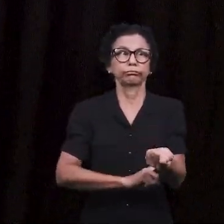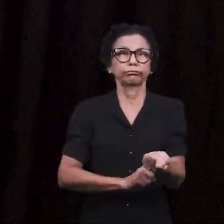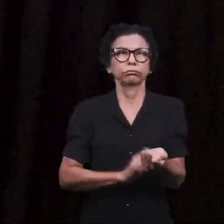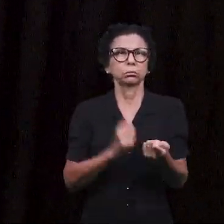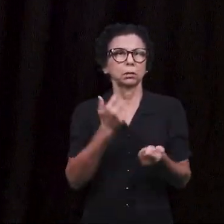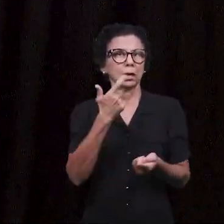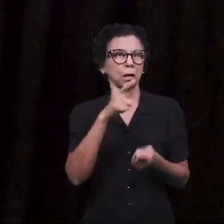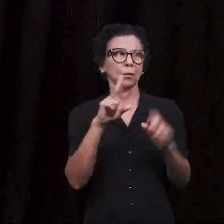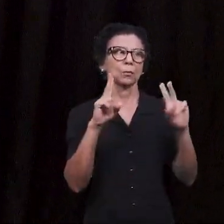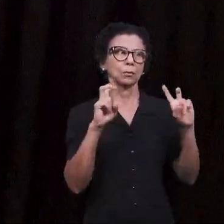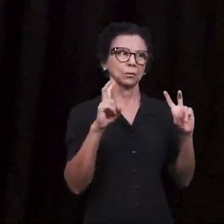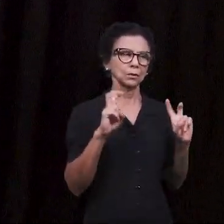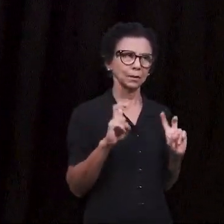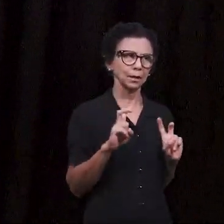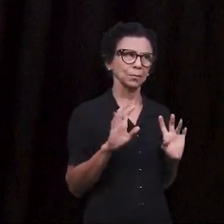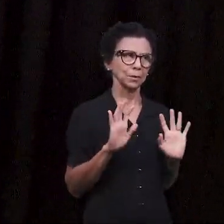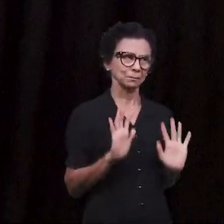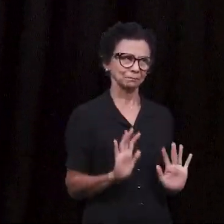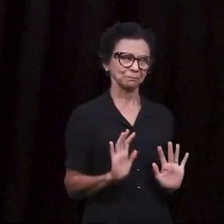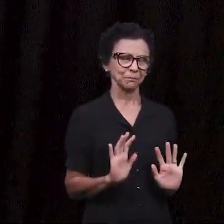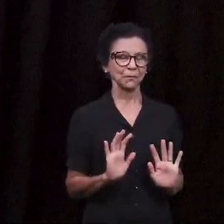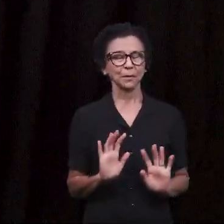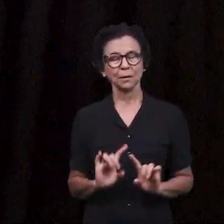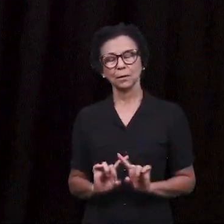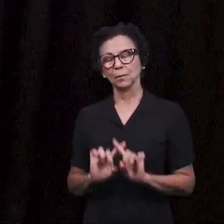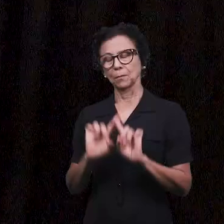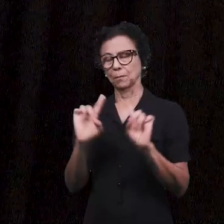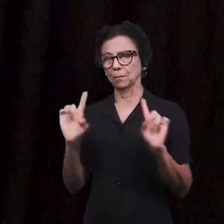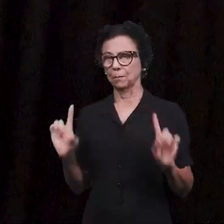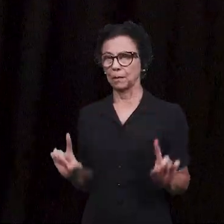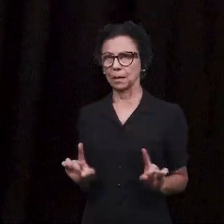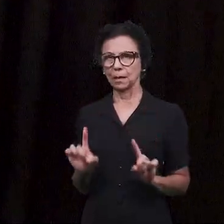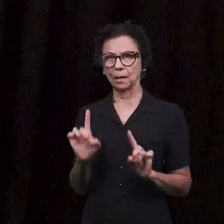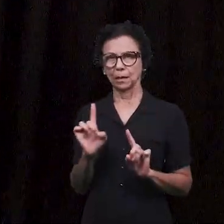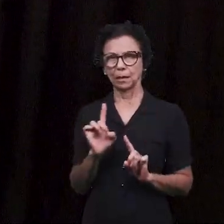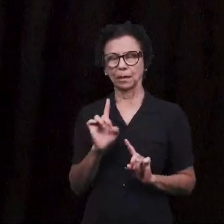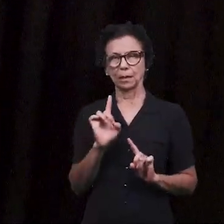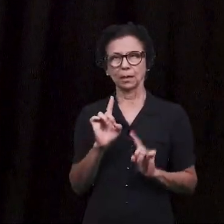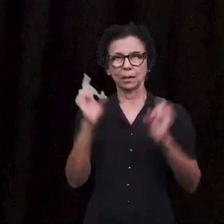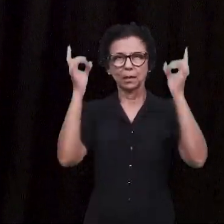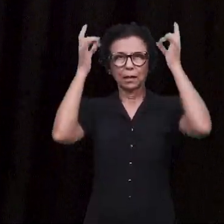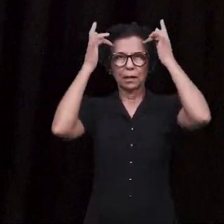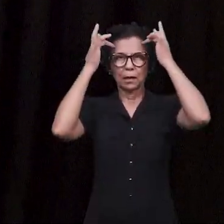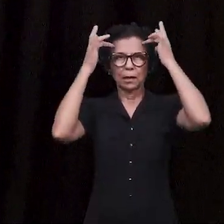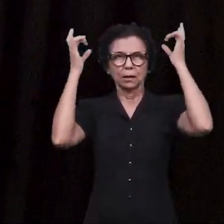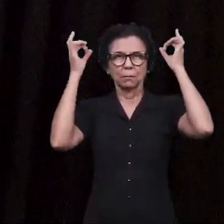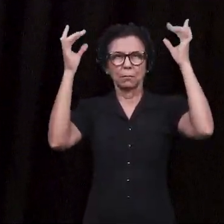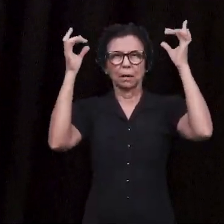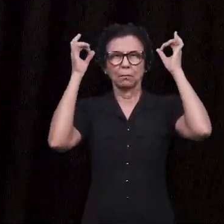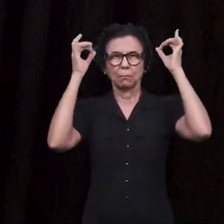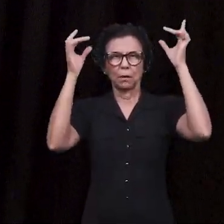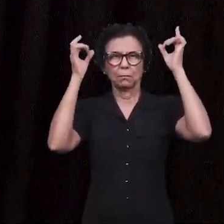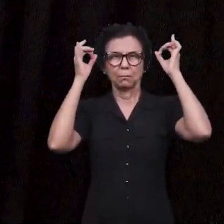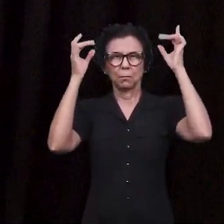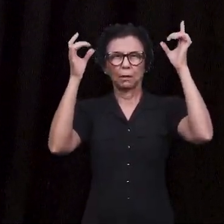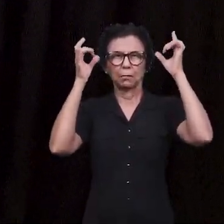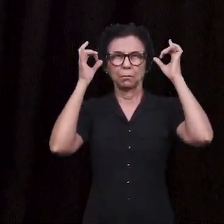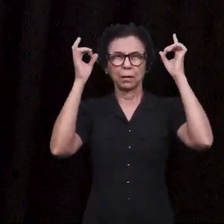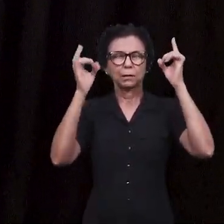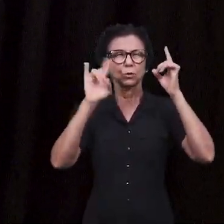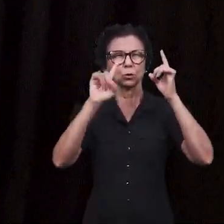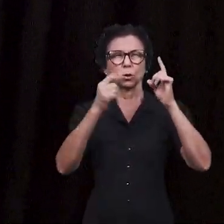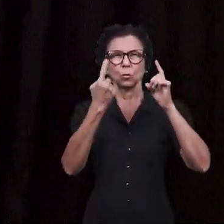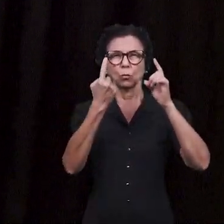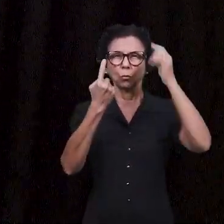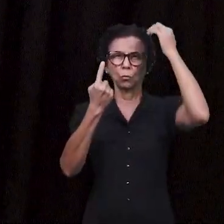outro tema para a gente abordar, mas, de fato, a dor de cabeça da enxaqueca ela é caracterizada como sendo em um lado